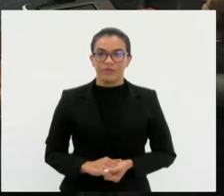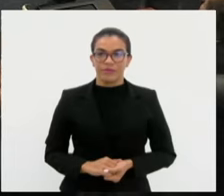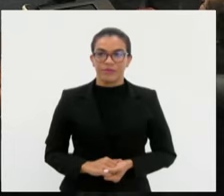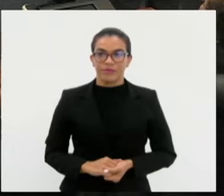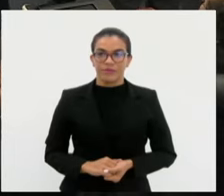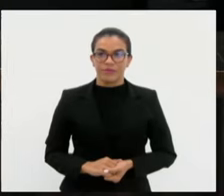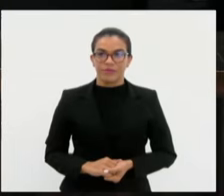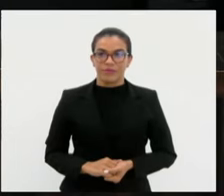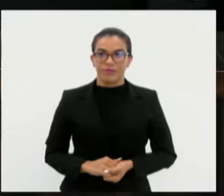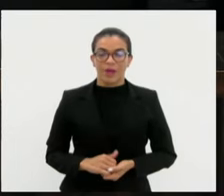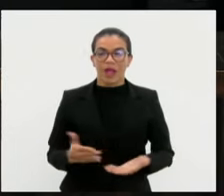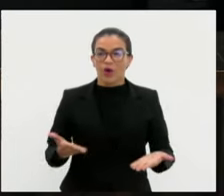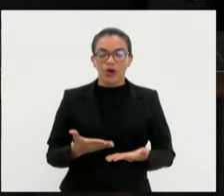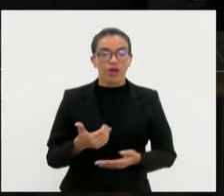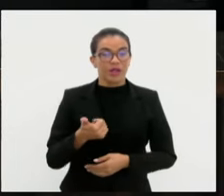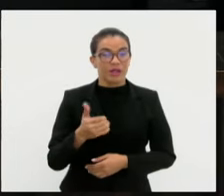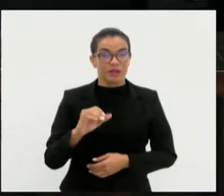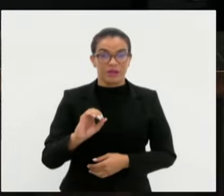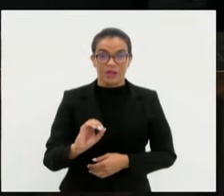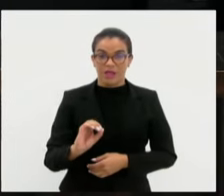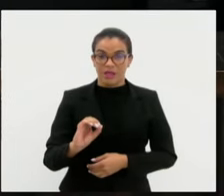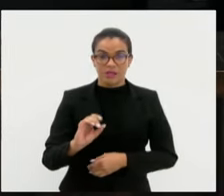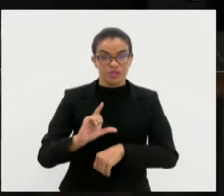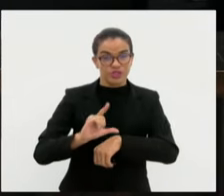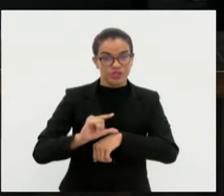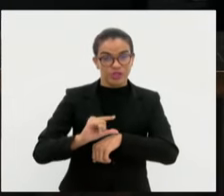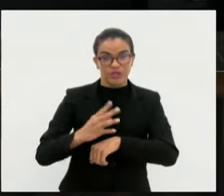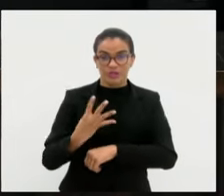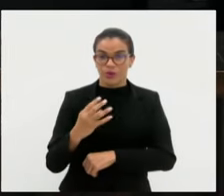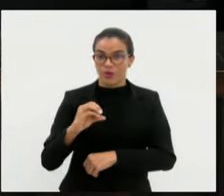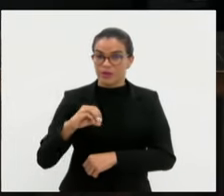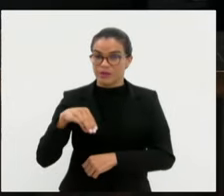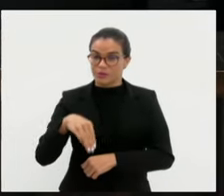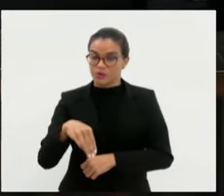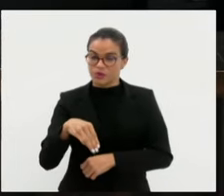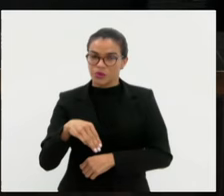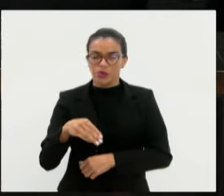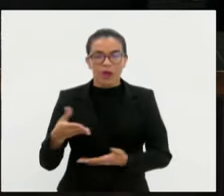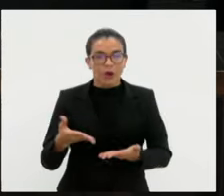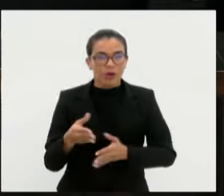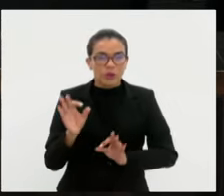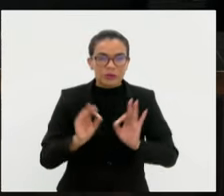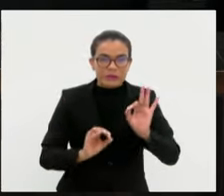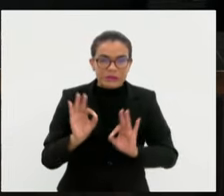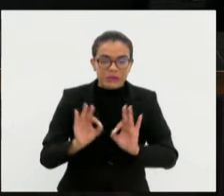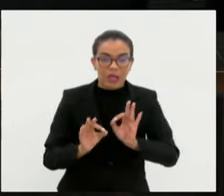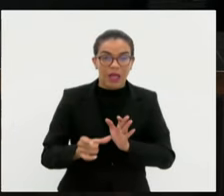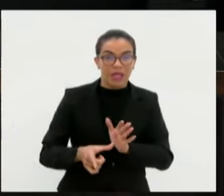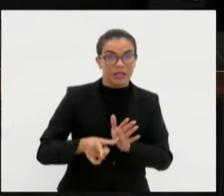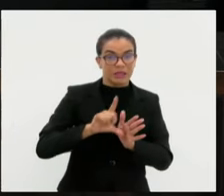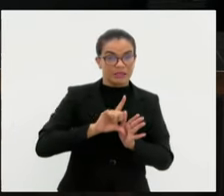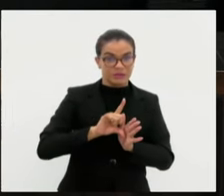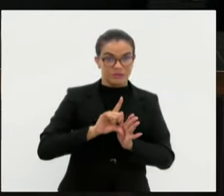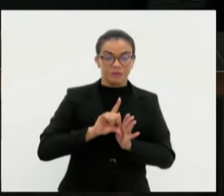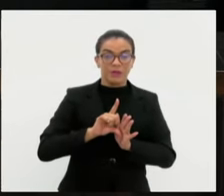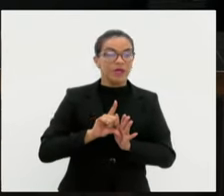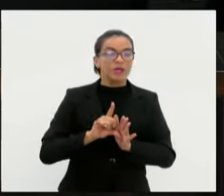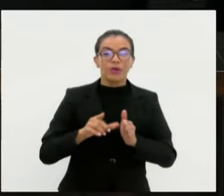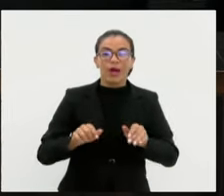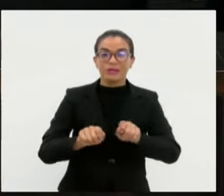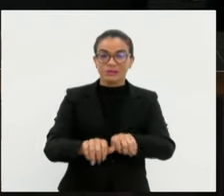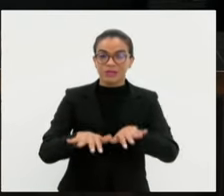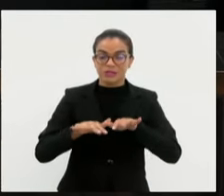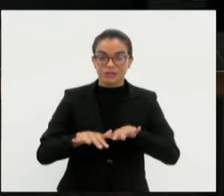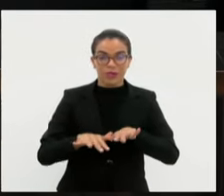São 10 horas e 40 minutos. Estou antecipando a extraordinária das 11 horas. O